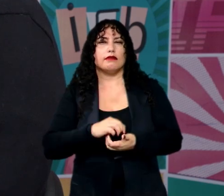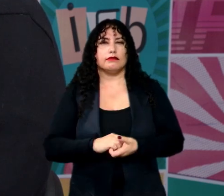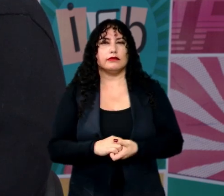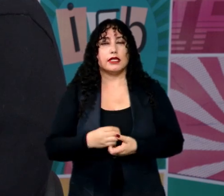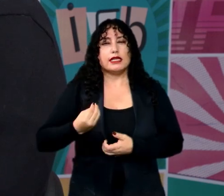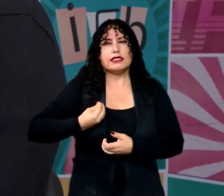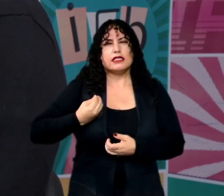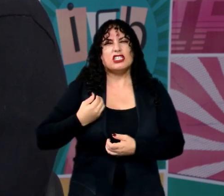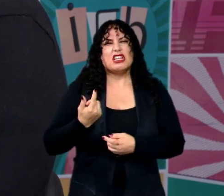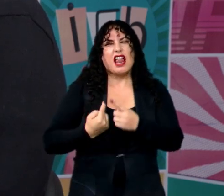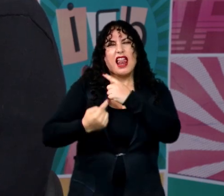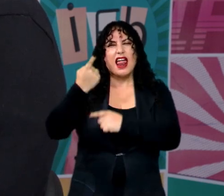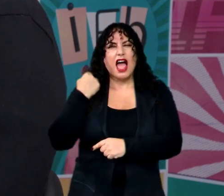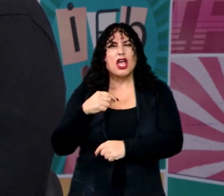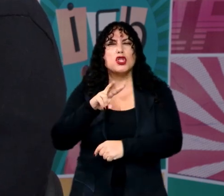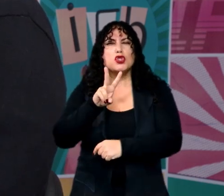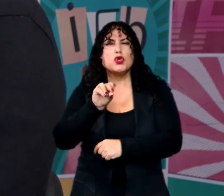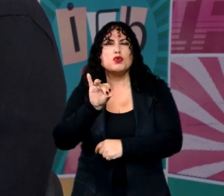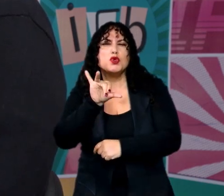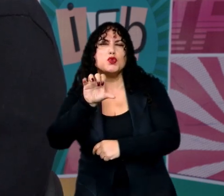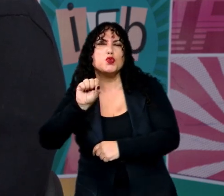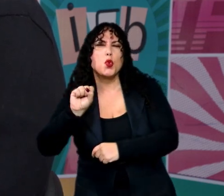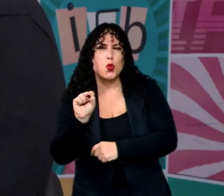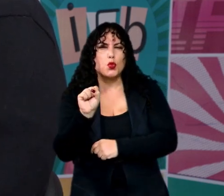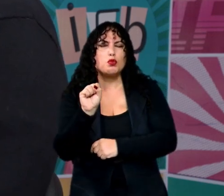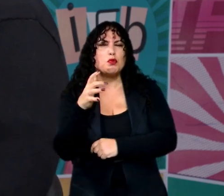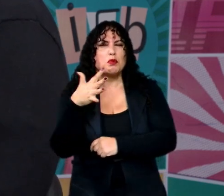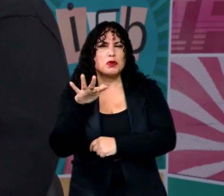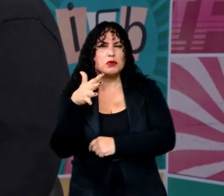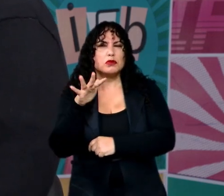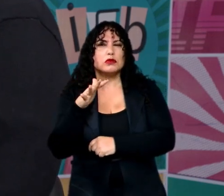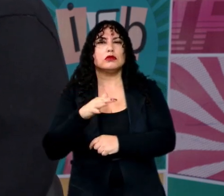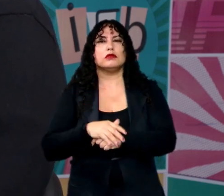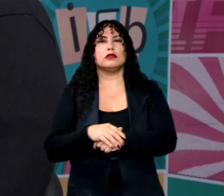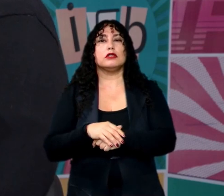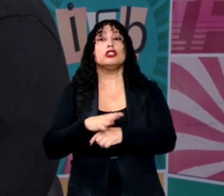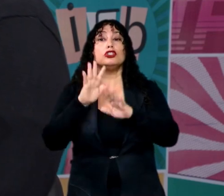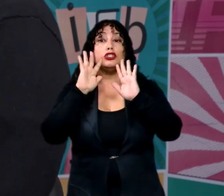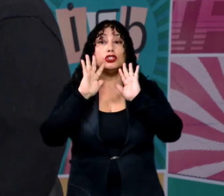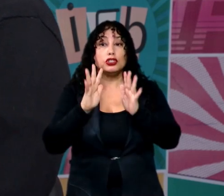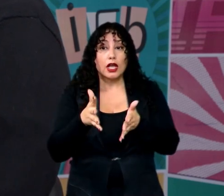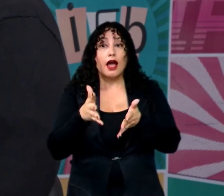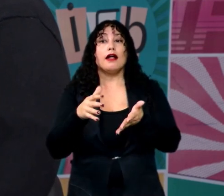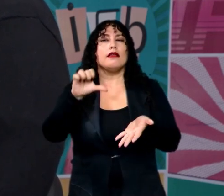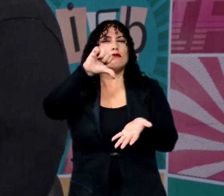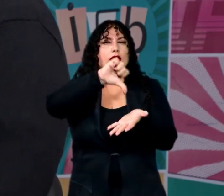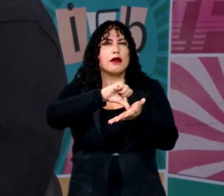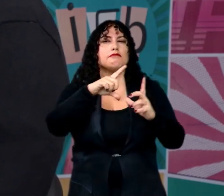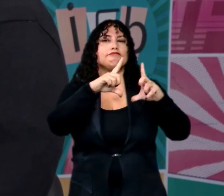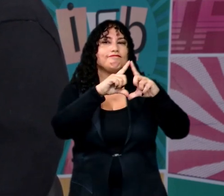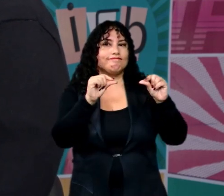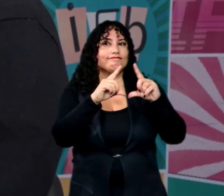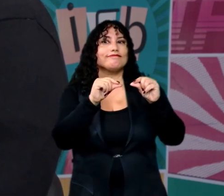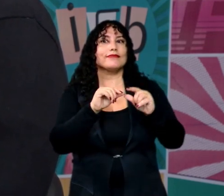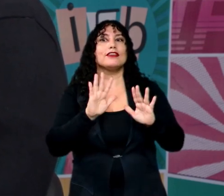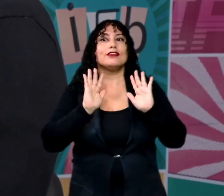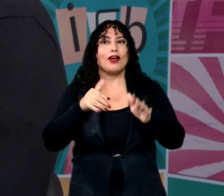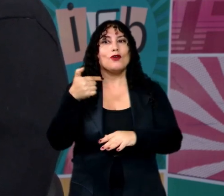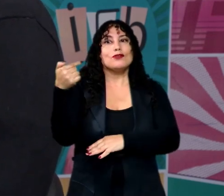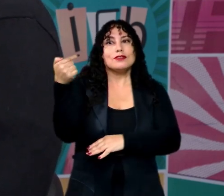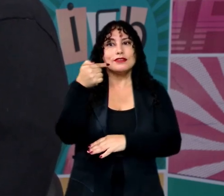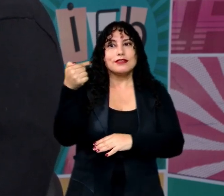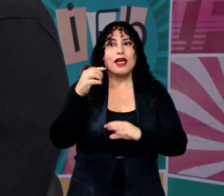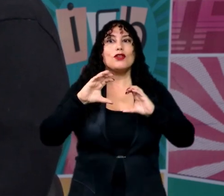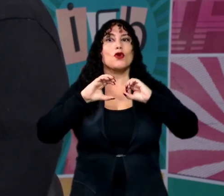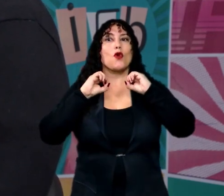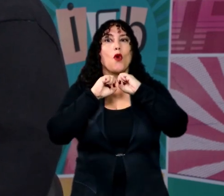existe lá desde 2008, se não me engano, e a gente sediou no Campus Brasília o 7º Congresso Nacional da